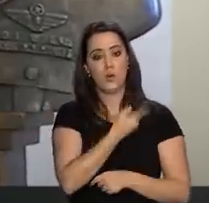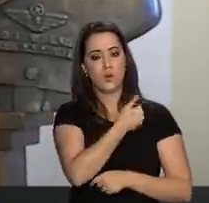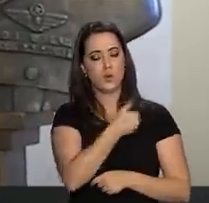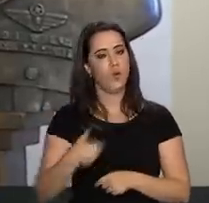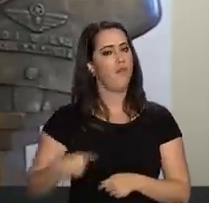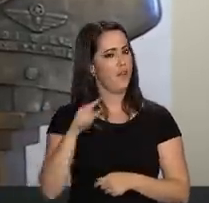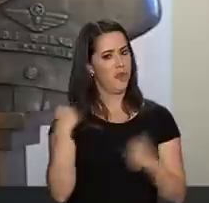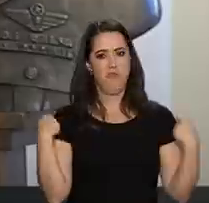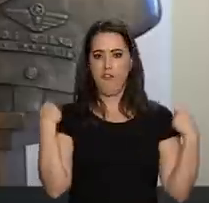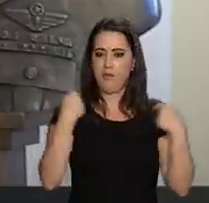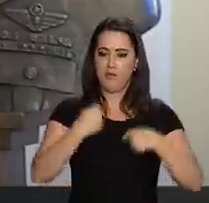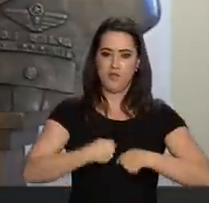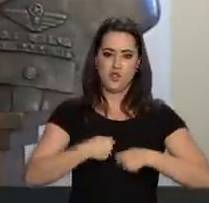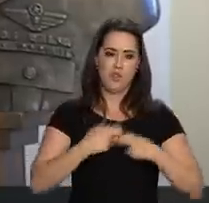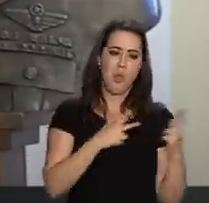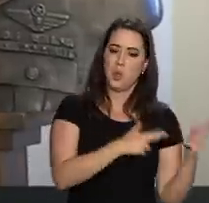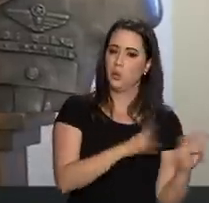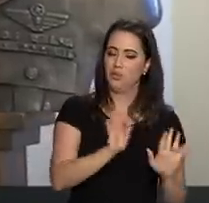Tenho certeza disso.